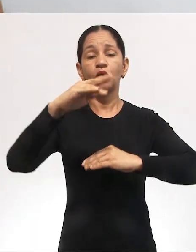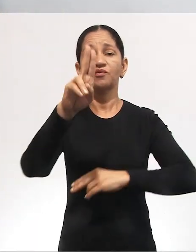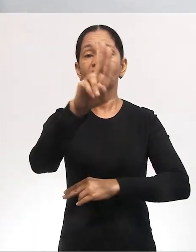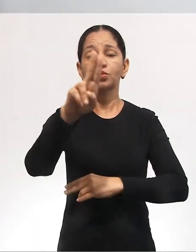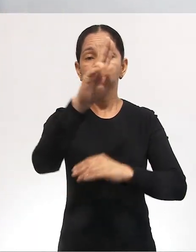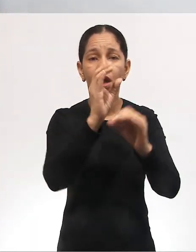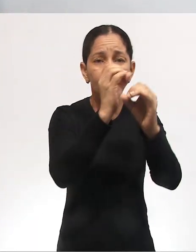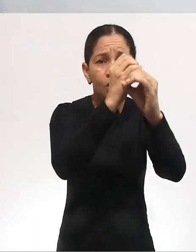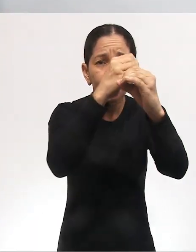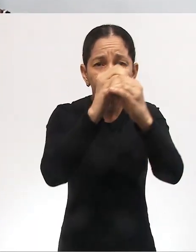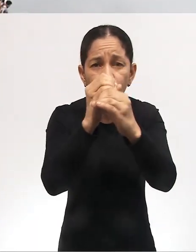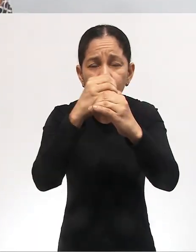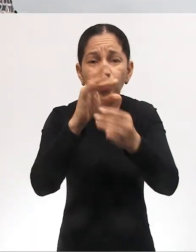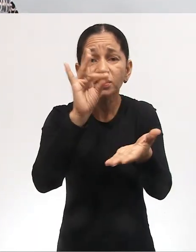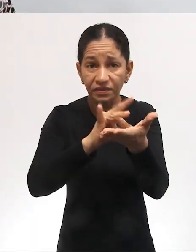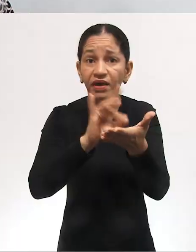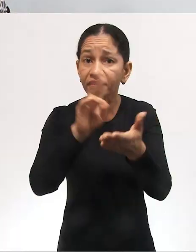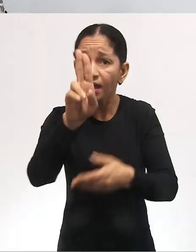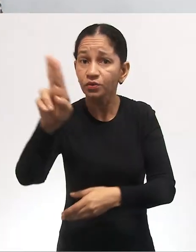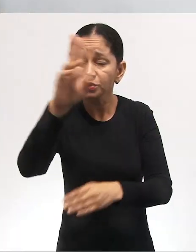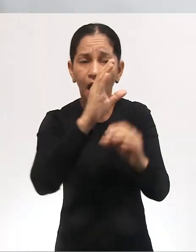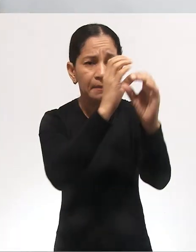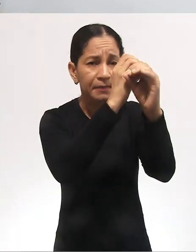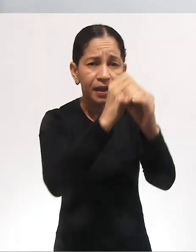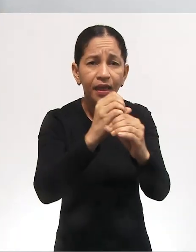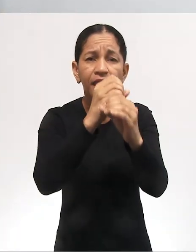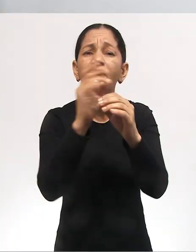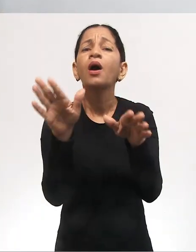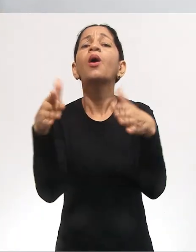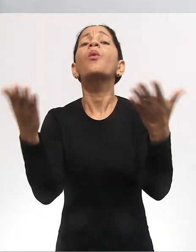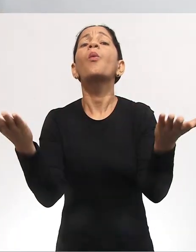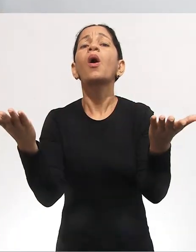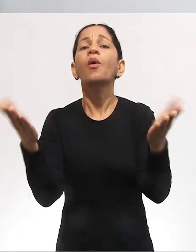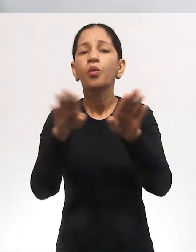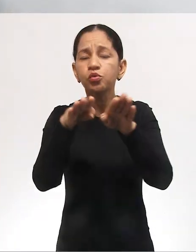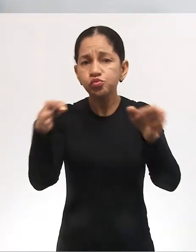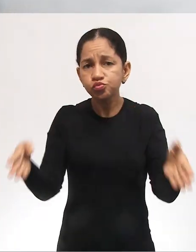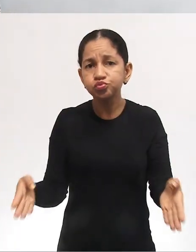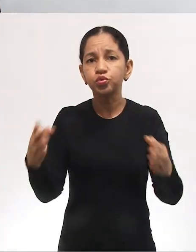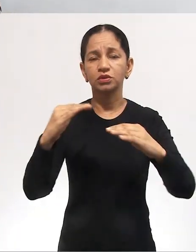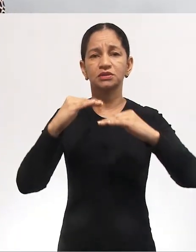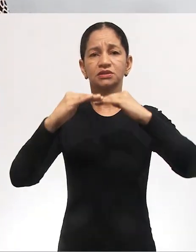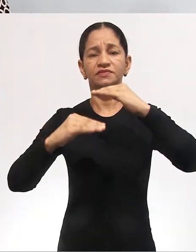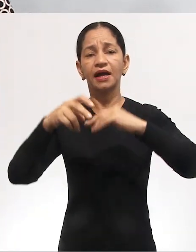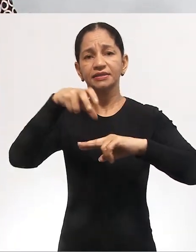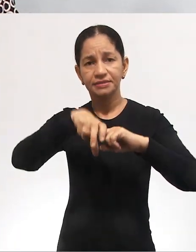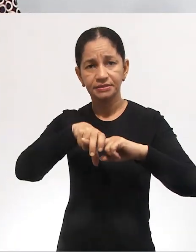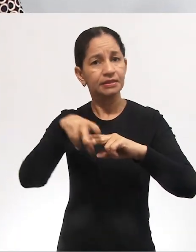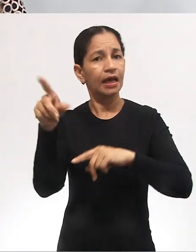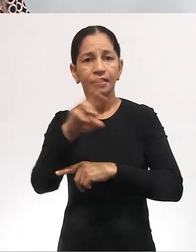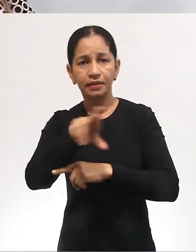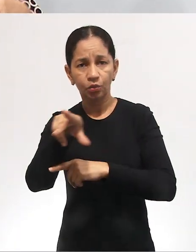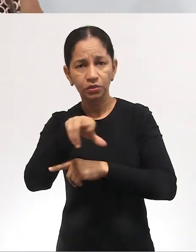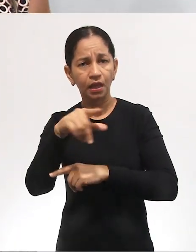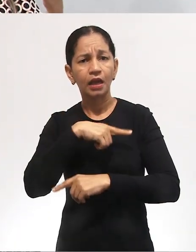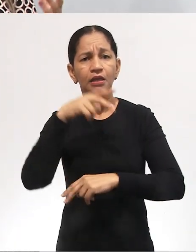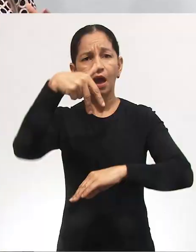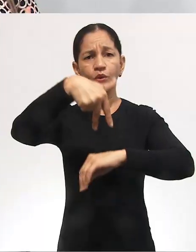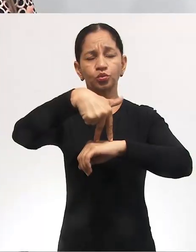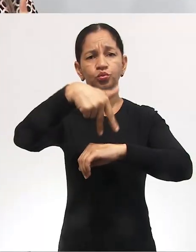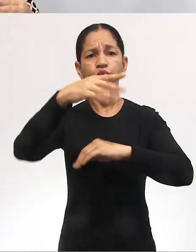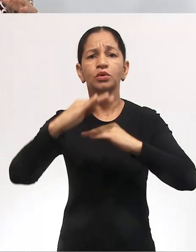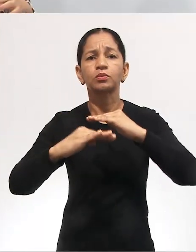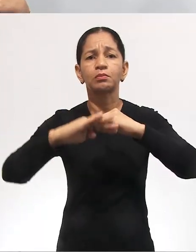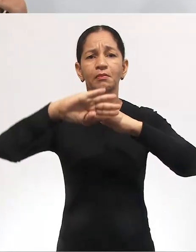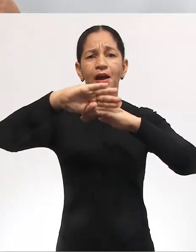qual é a bancada que ela vai ficar, né, com esse microscópio, se ela vai sentar, qual é o banquinho, a altura, a